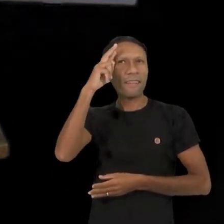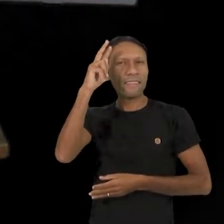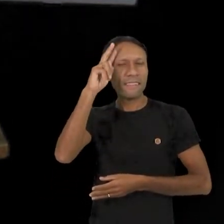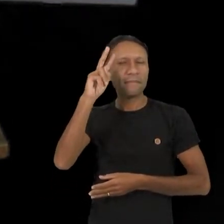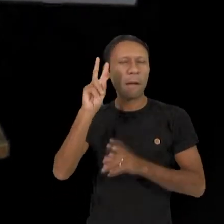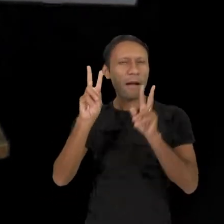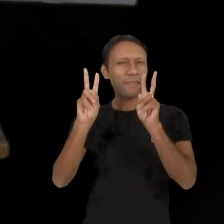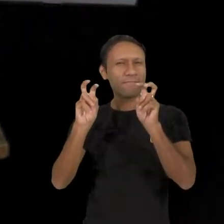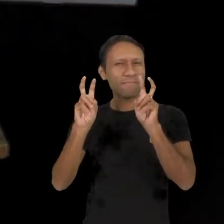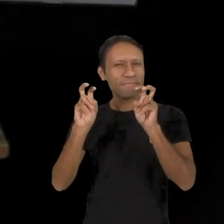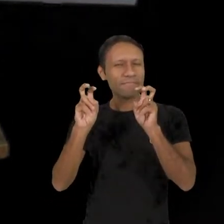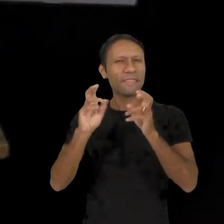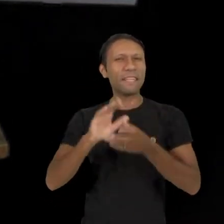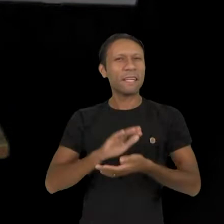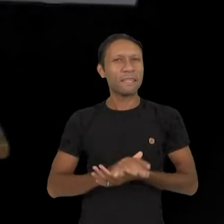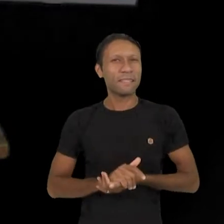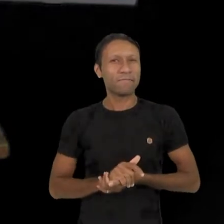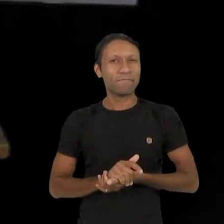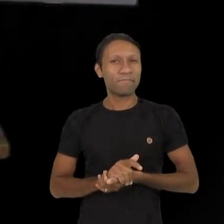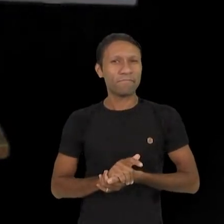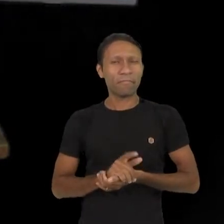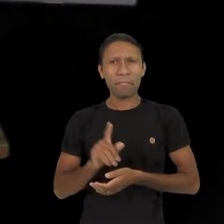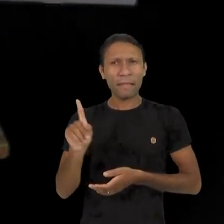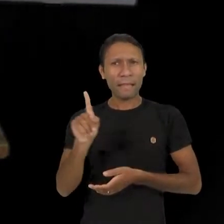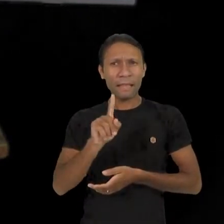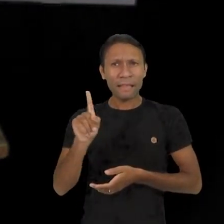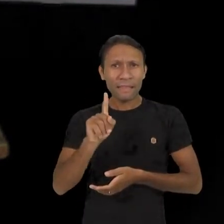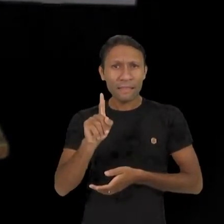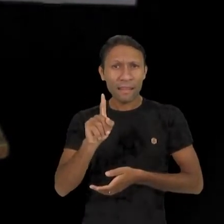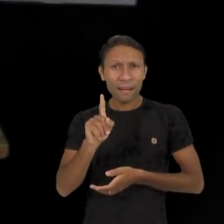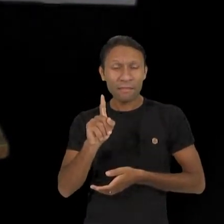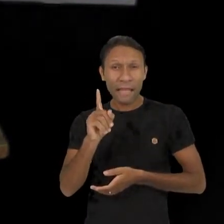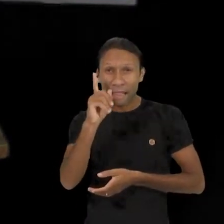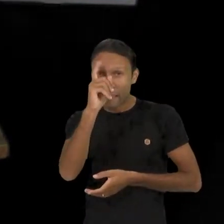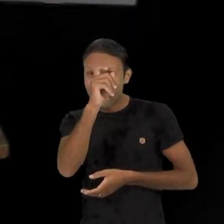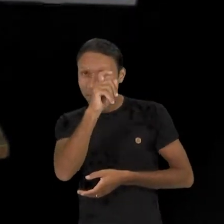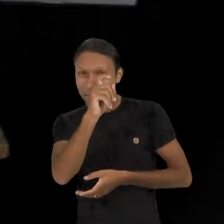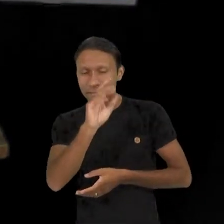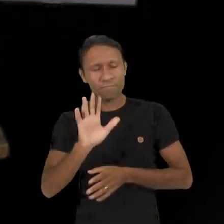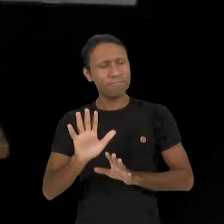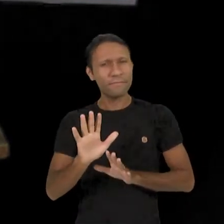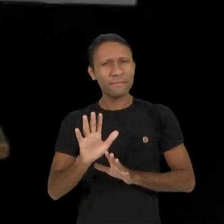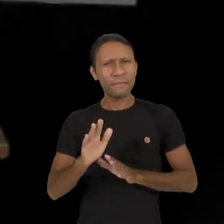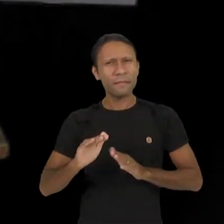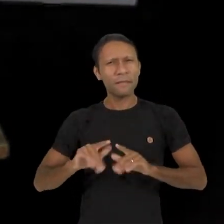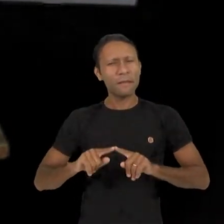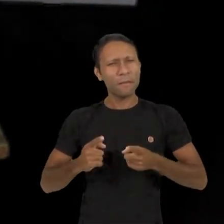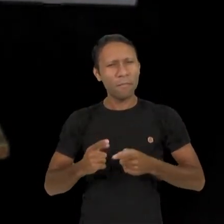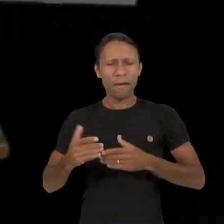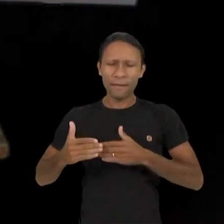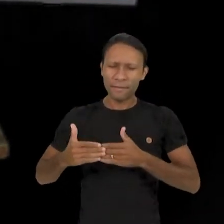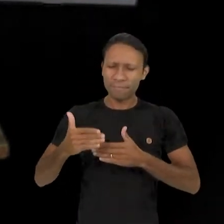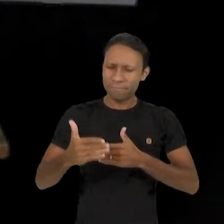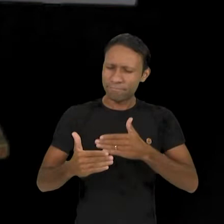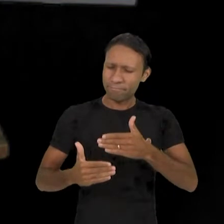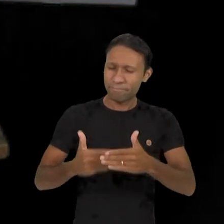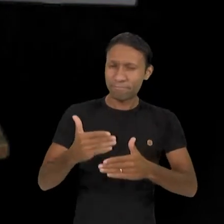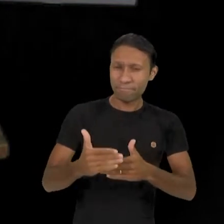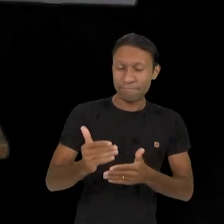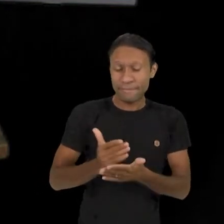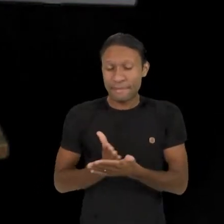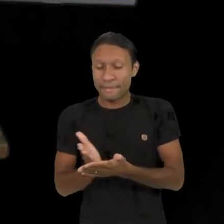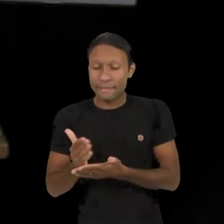esse assunto, que não é tão difícil, mas tem uma série de cascas de banana, tem uma